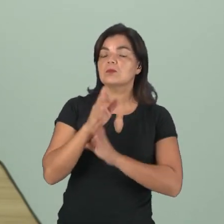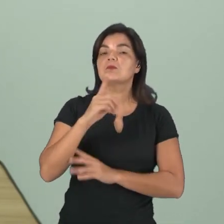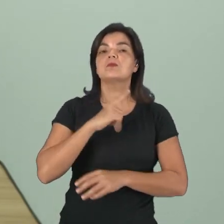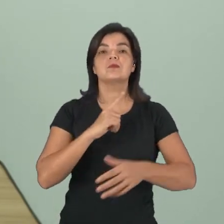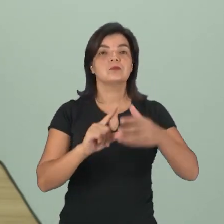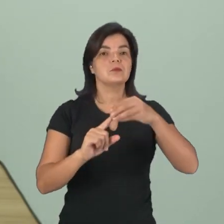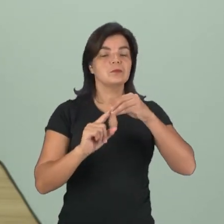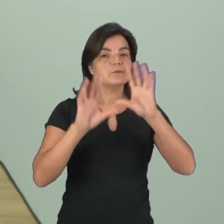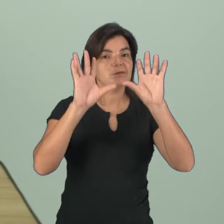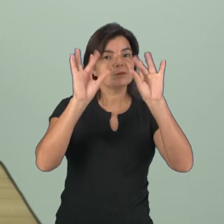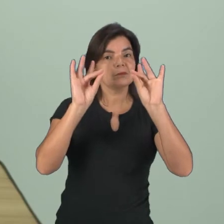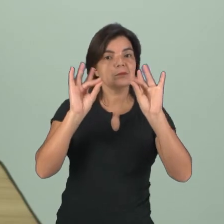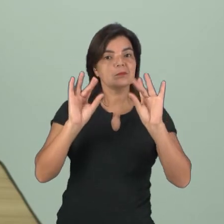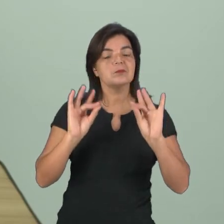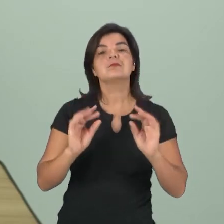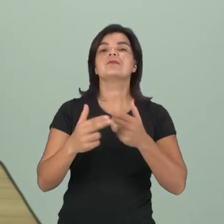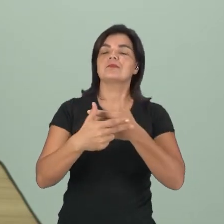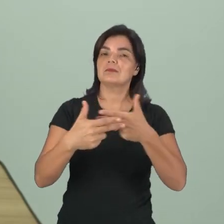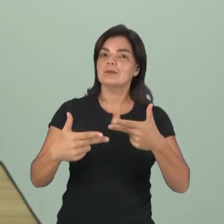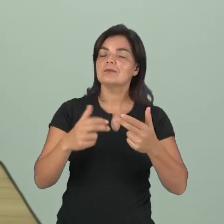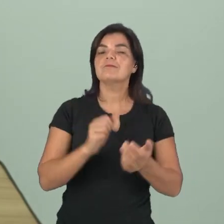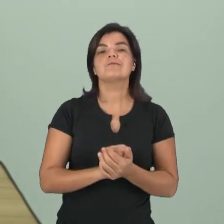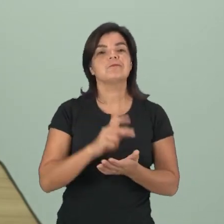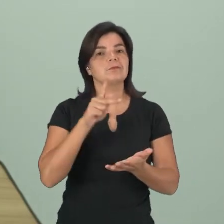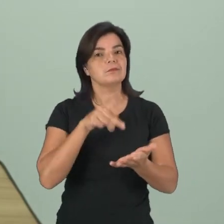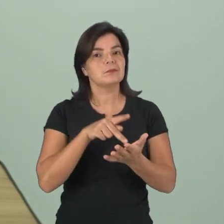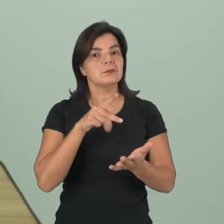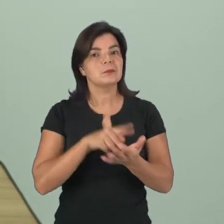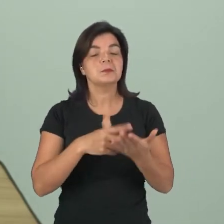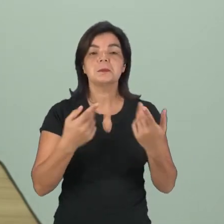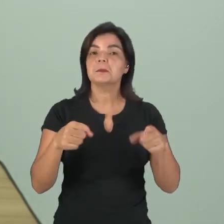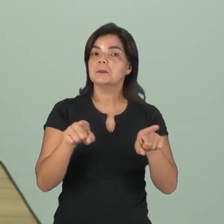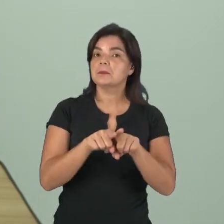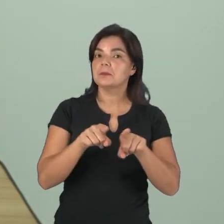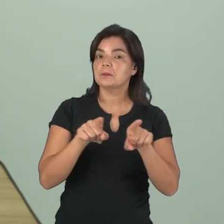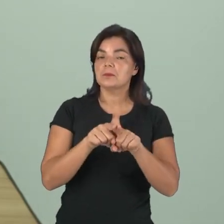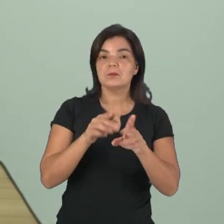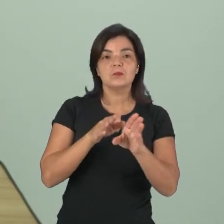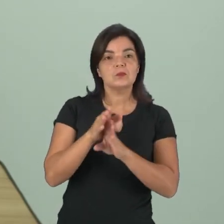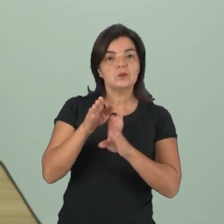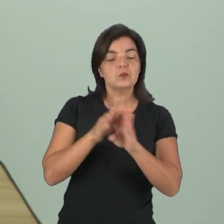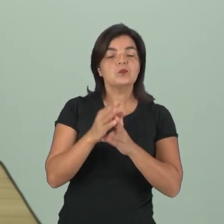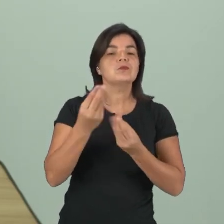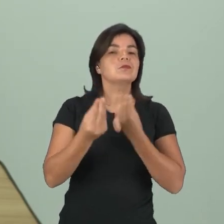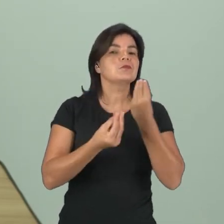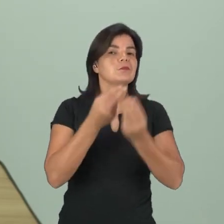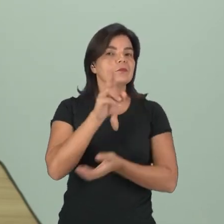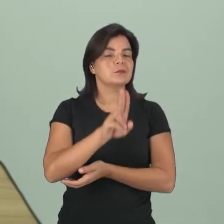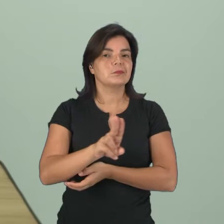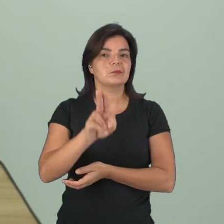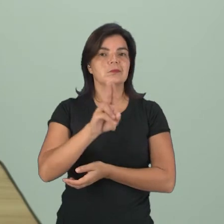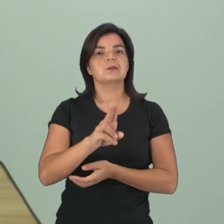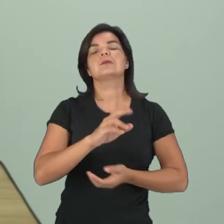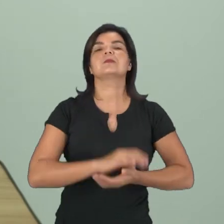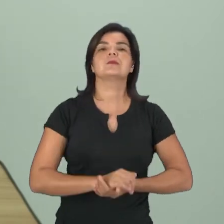finalidade de detalhar o produto. Isso mesmo. E também de instruir como